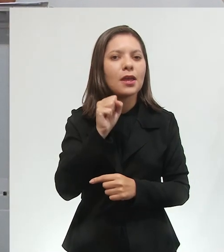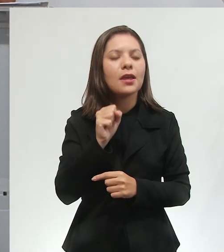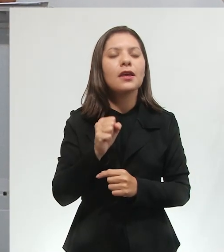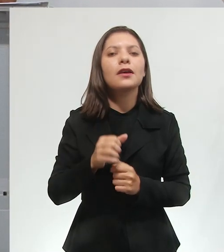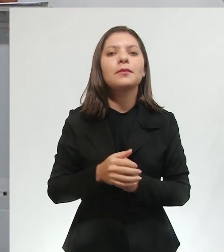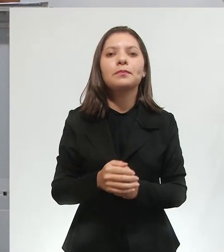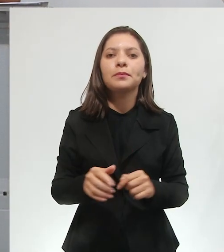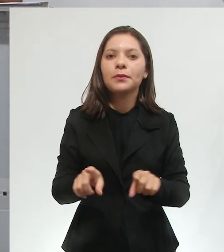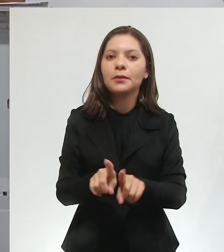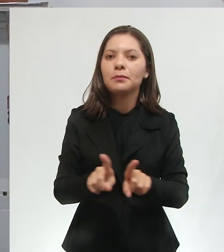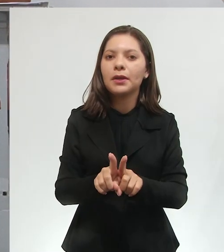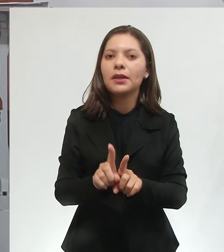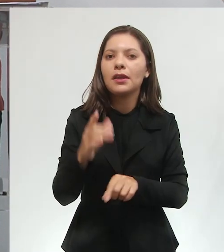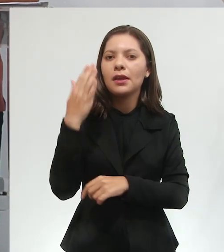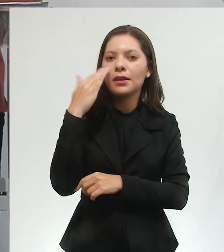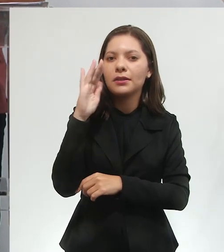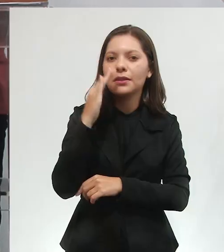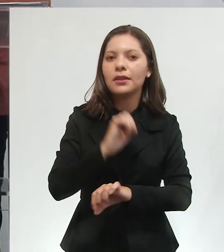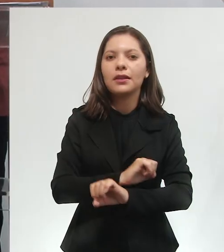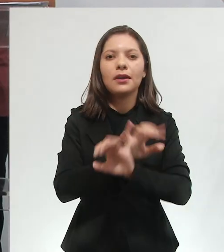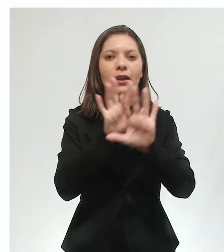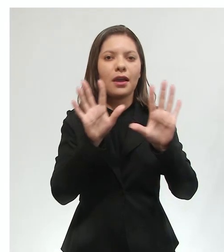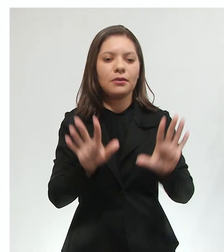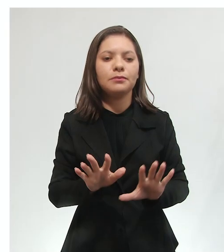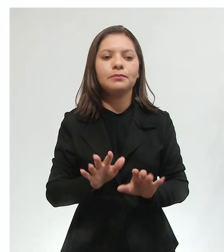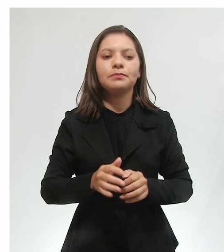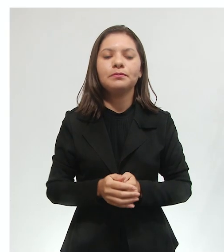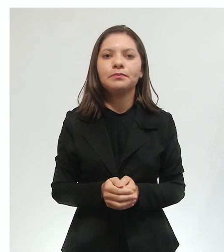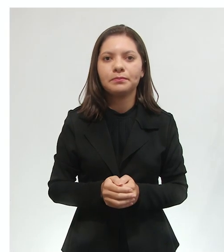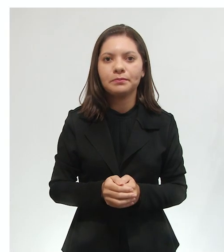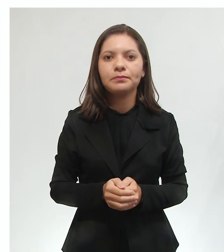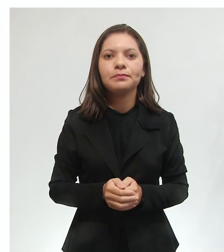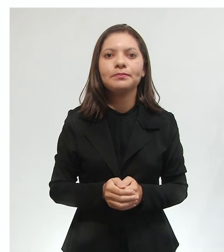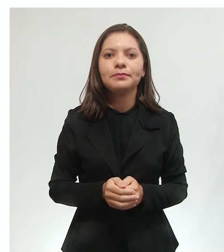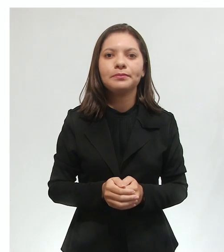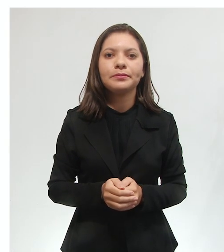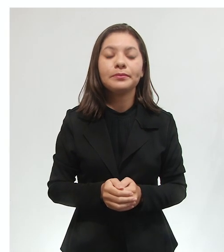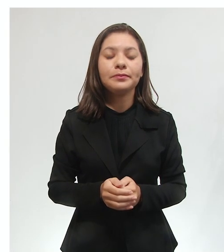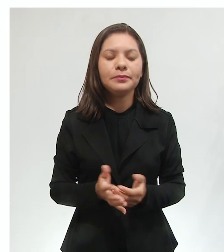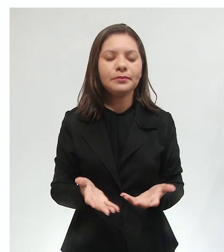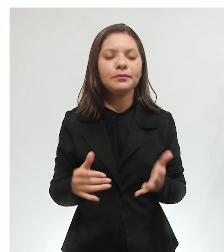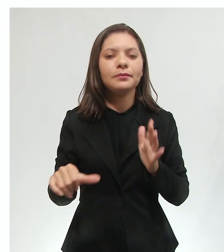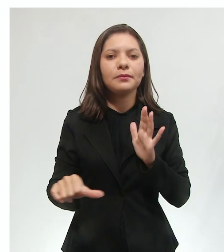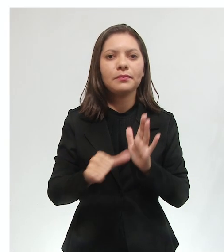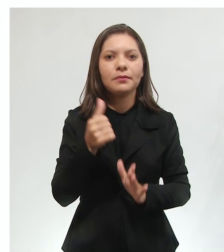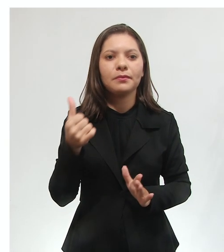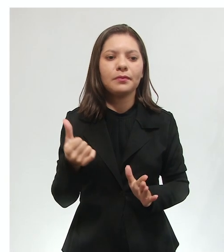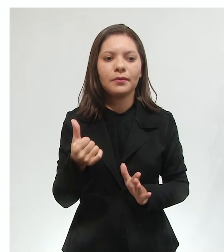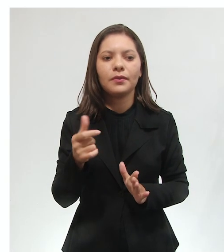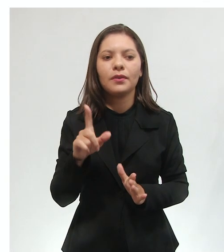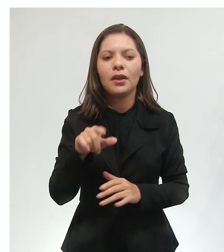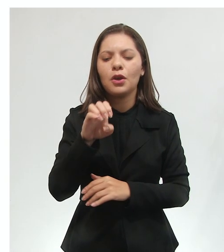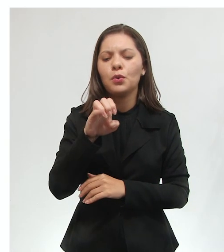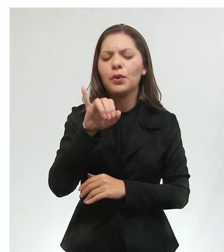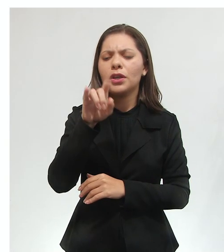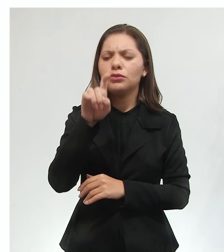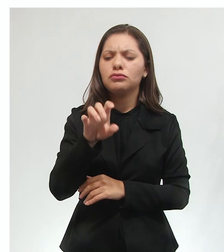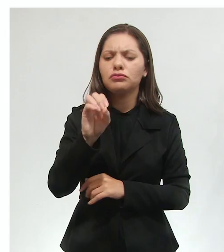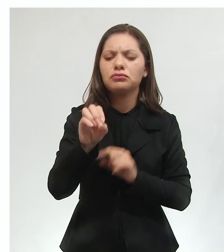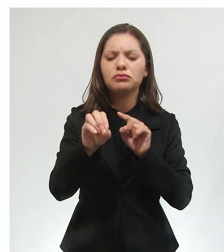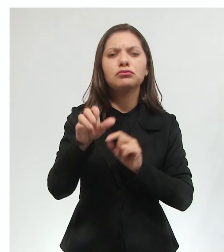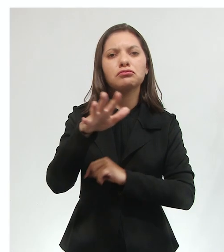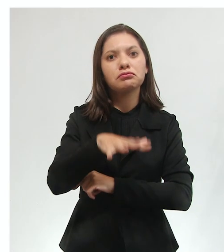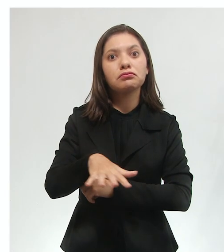possa entender cada uma dessas partes, né? Primeiro, eixo números, um campo essencial. A matemática